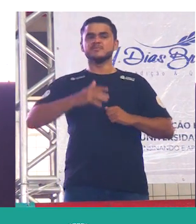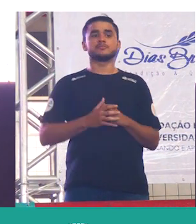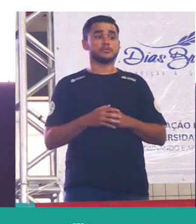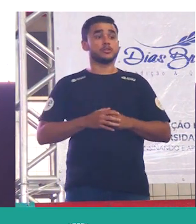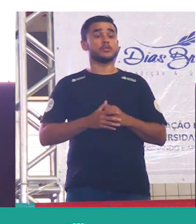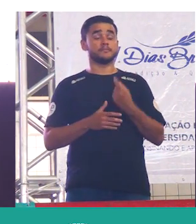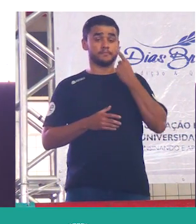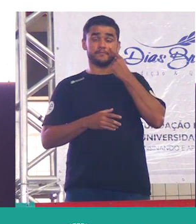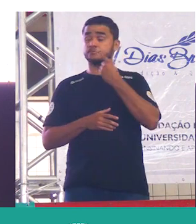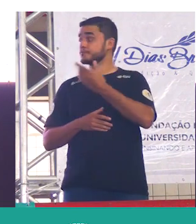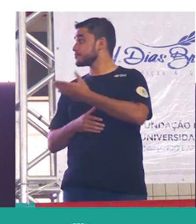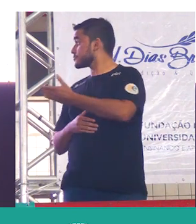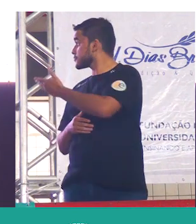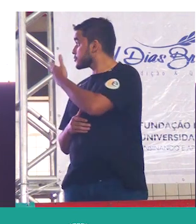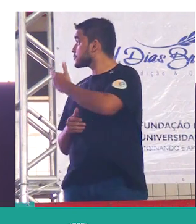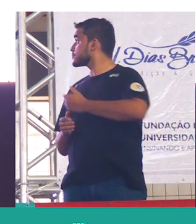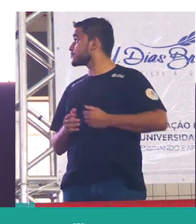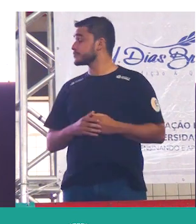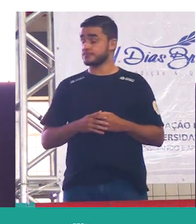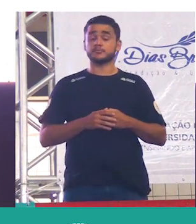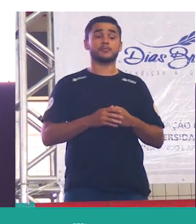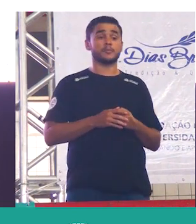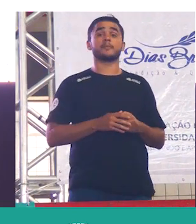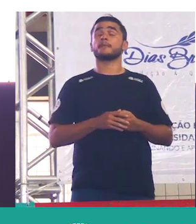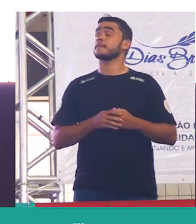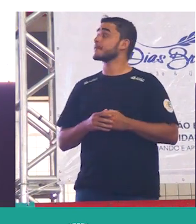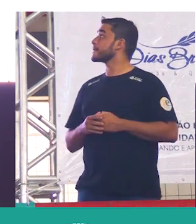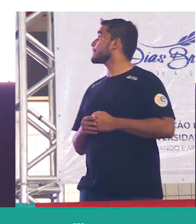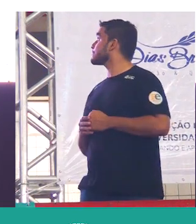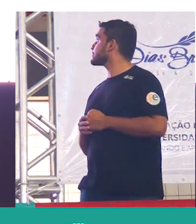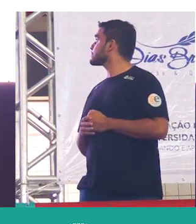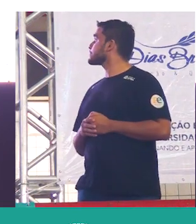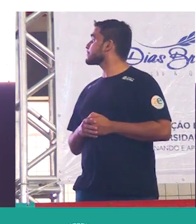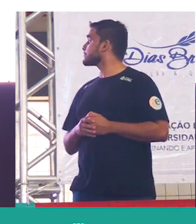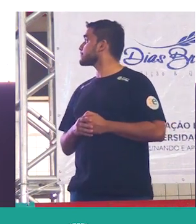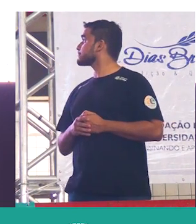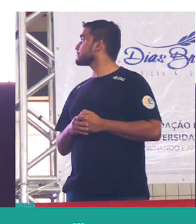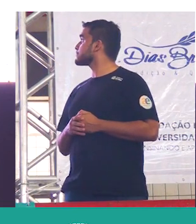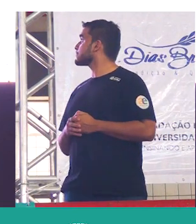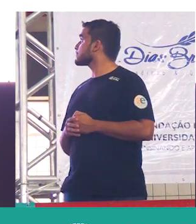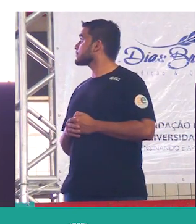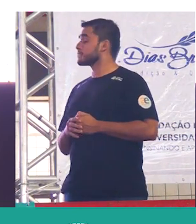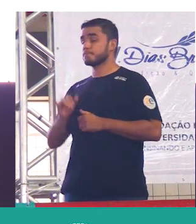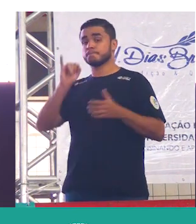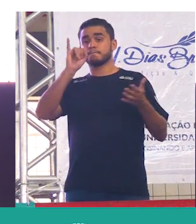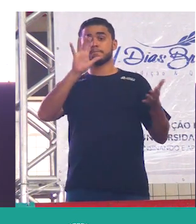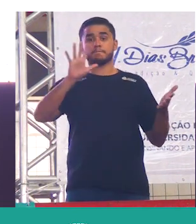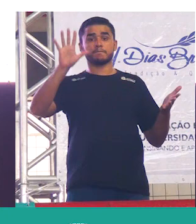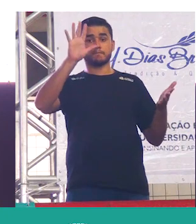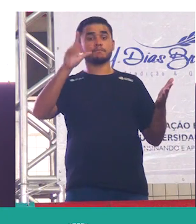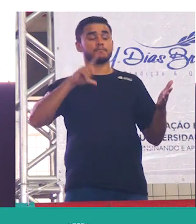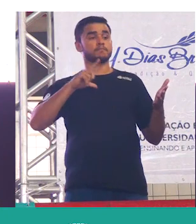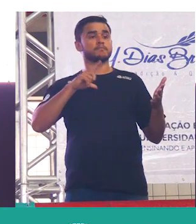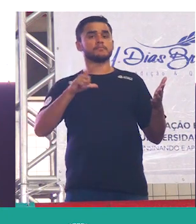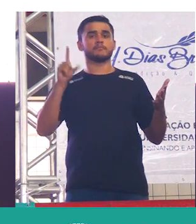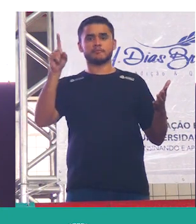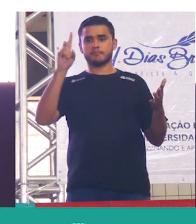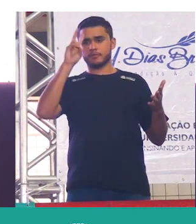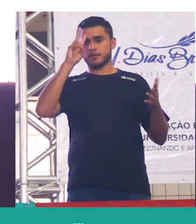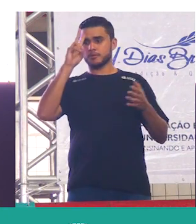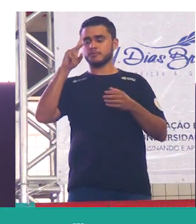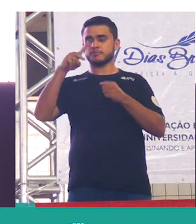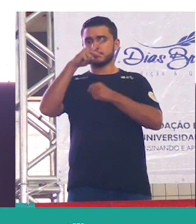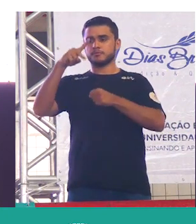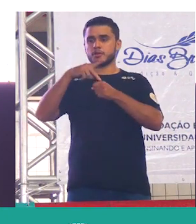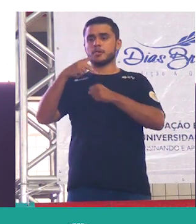segundo governo do Vargas, olha só, imagens da época, foi criada a Petrobras. Eis aí uma